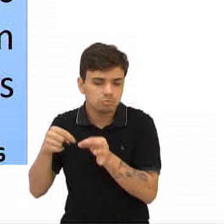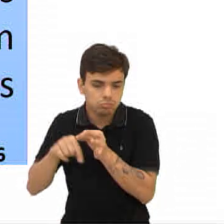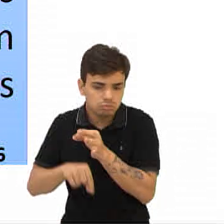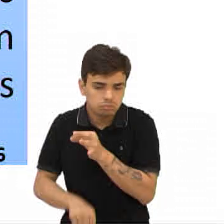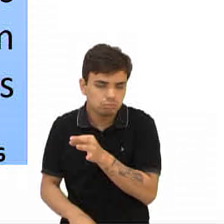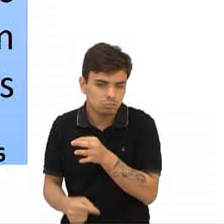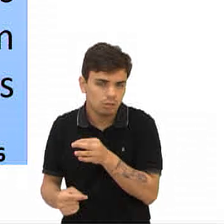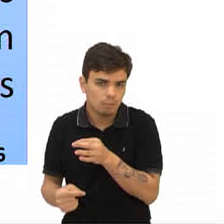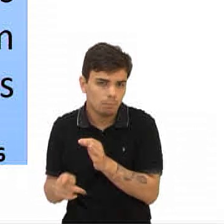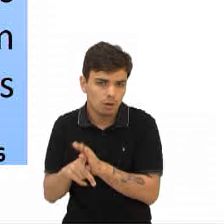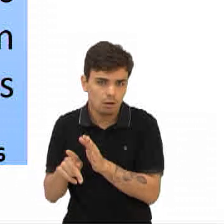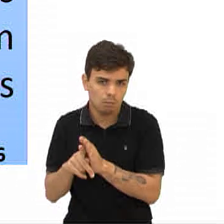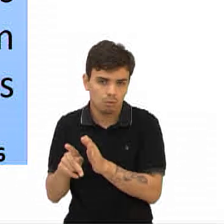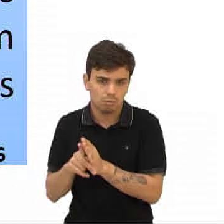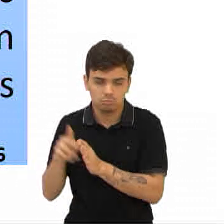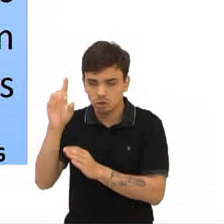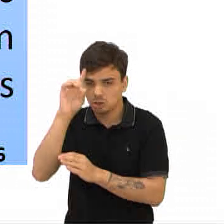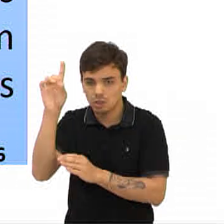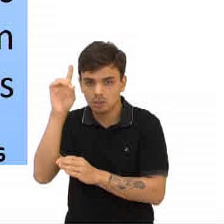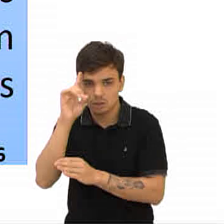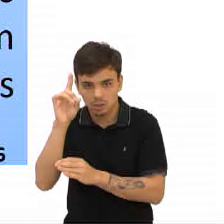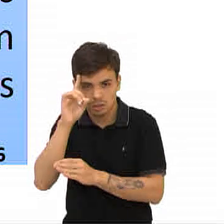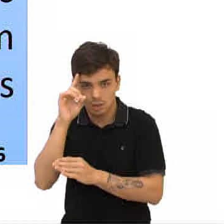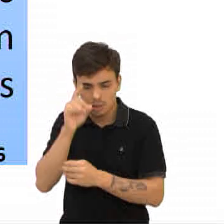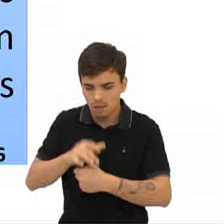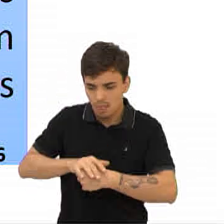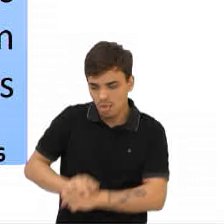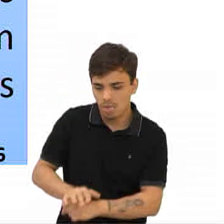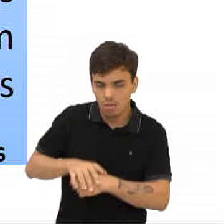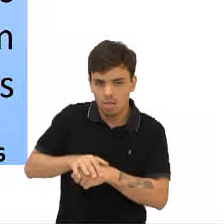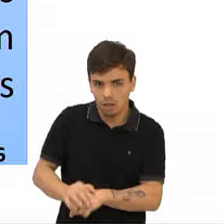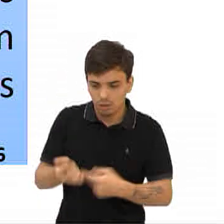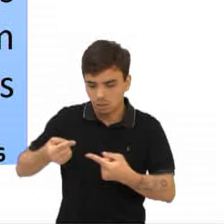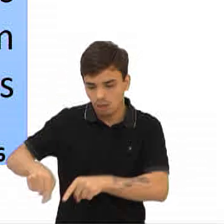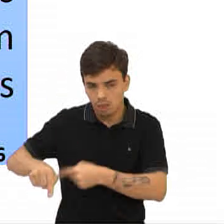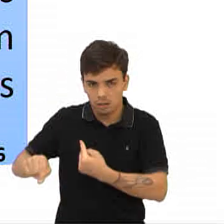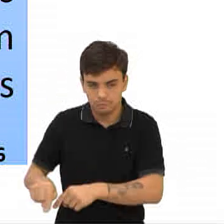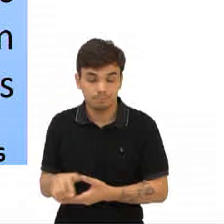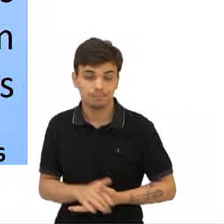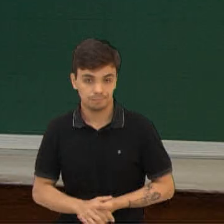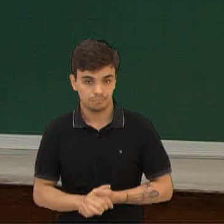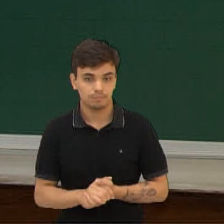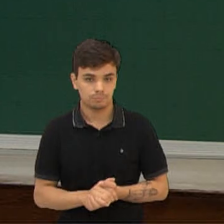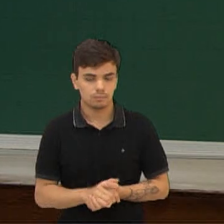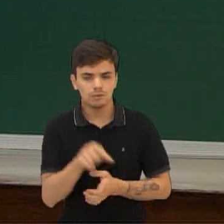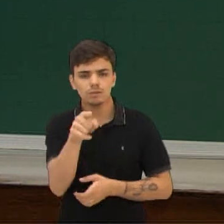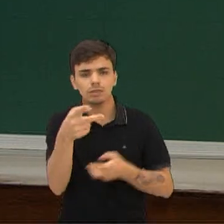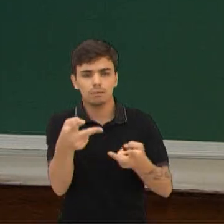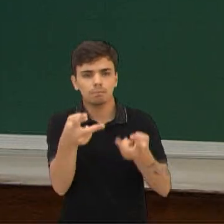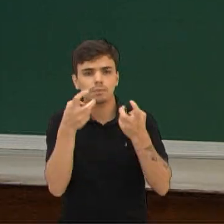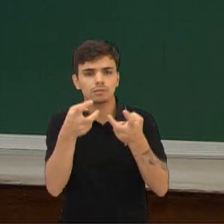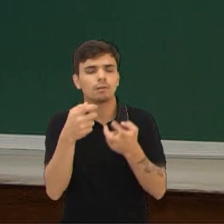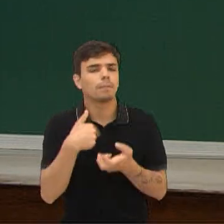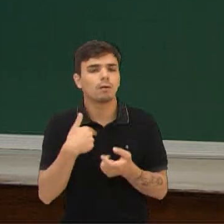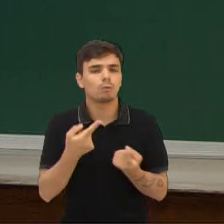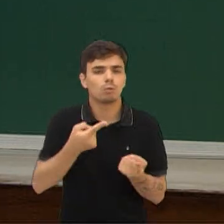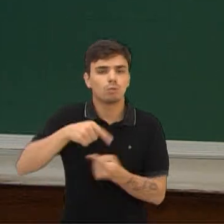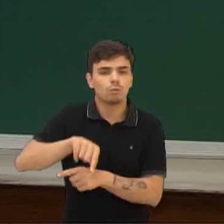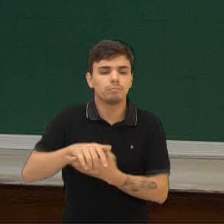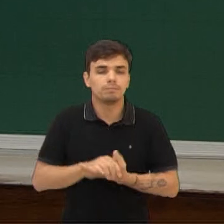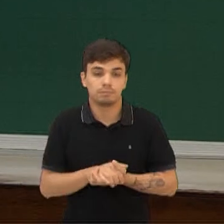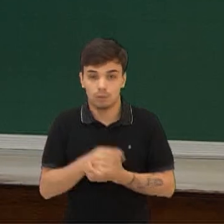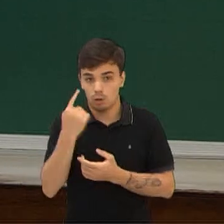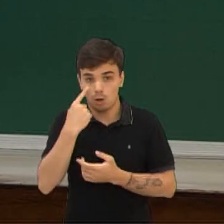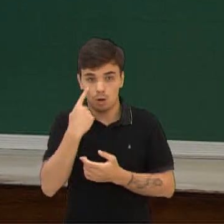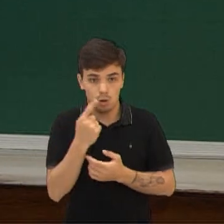profundos, cavados diariamente por opressores intolerantes. Perceberam ali a oposição? Por